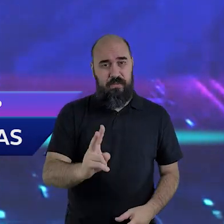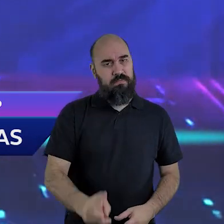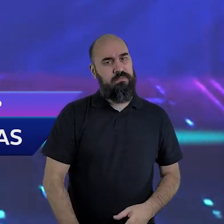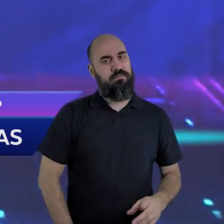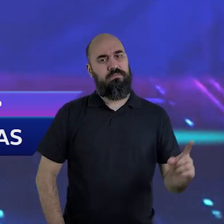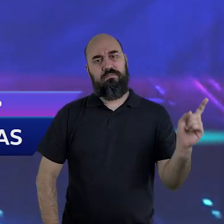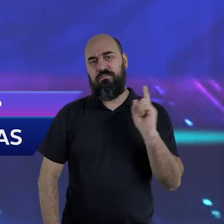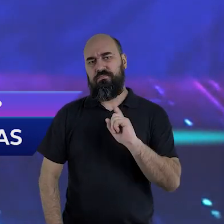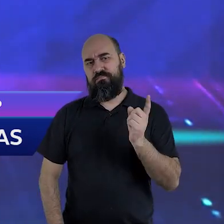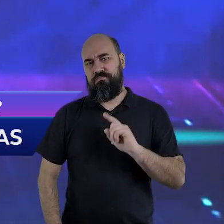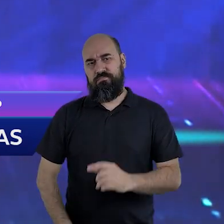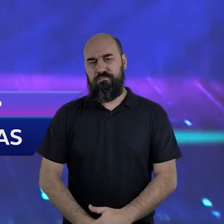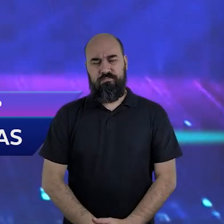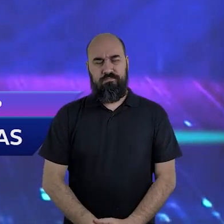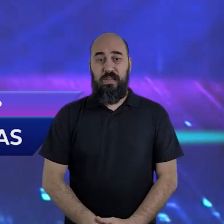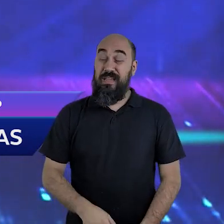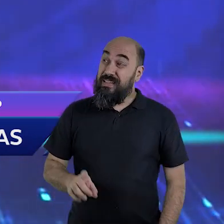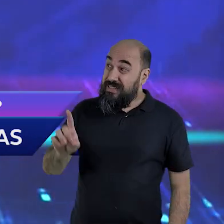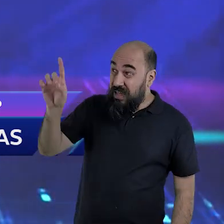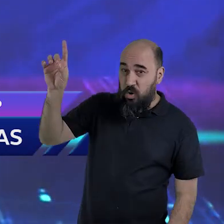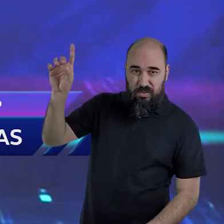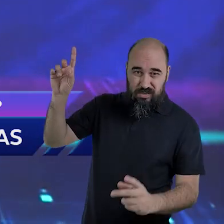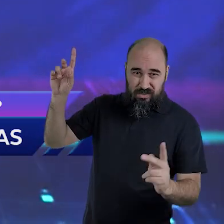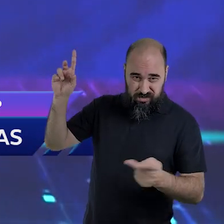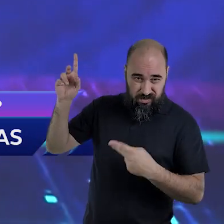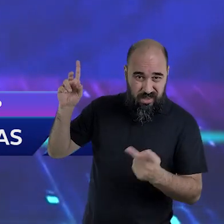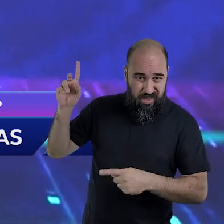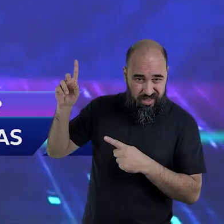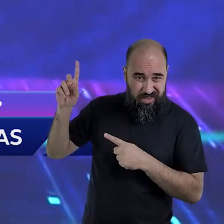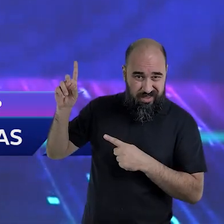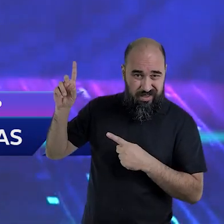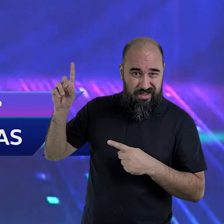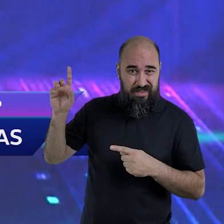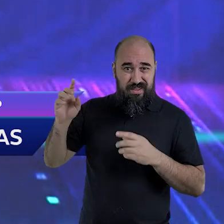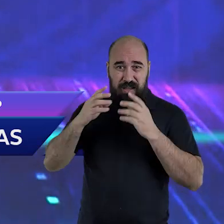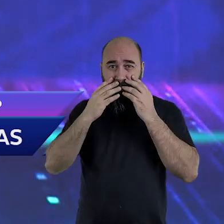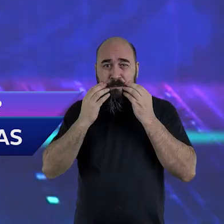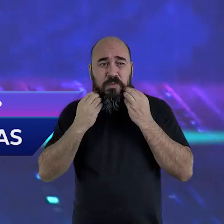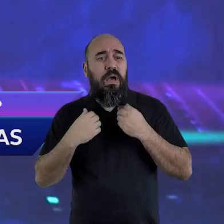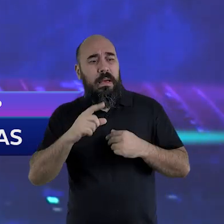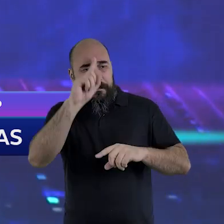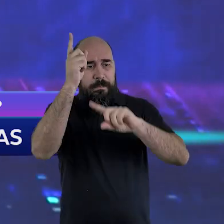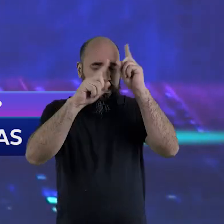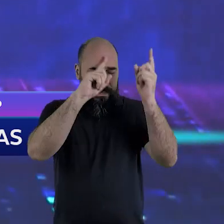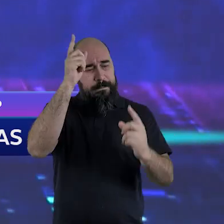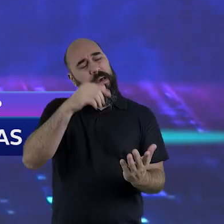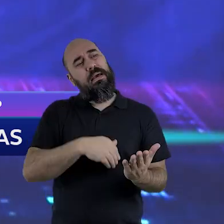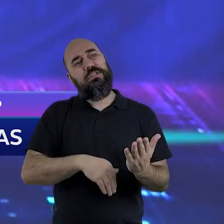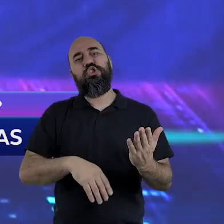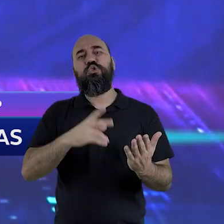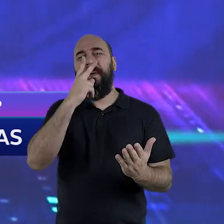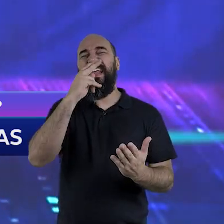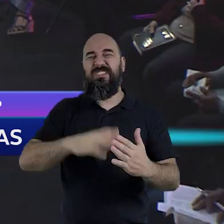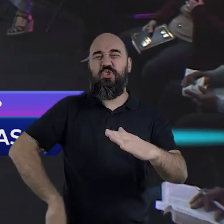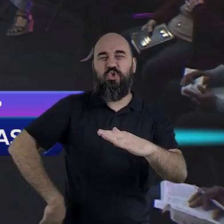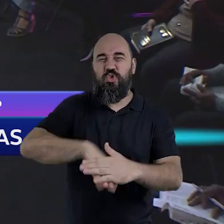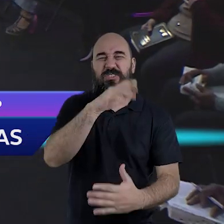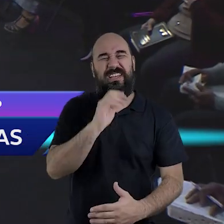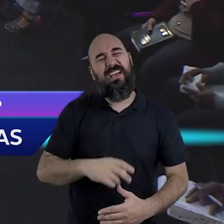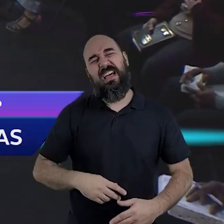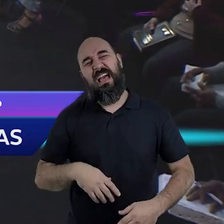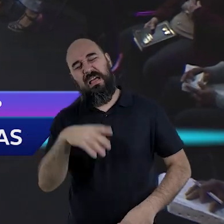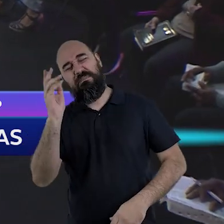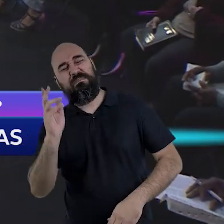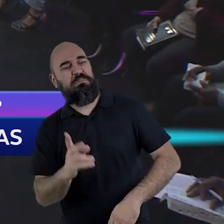Mas isso não acontece com Deus, não. Deus não fala de coisas aleatórias. Deus não faz uma lista de chutes